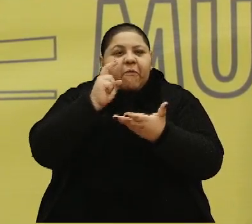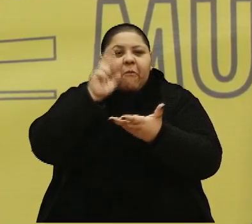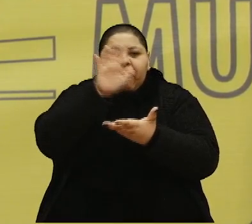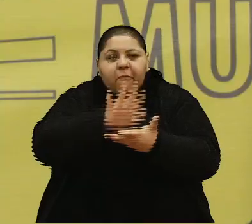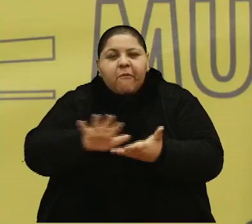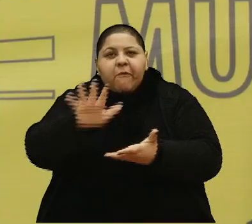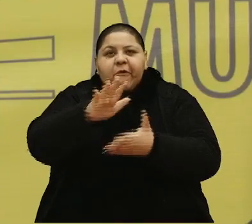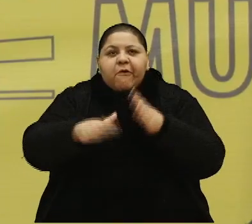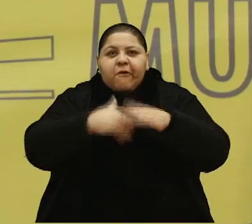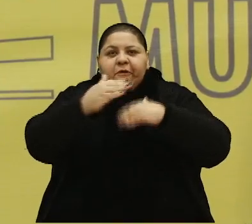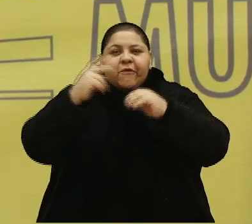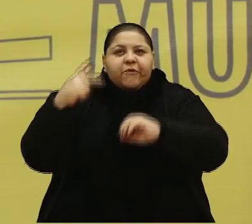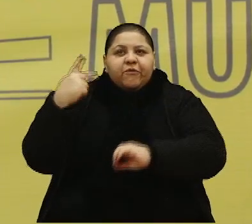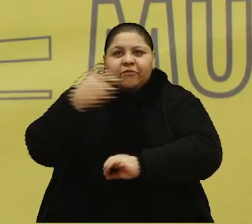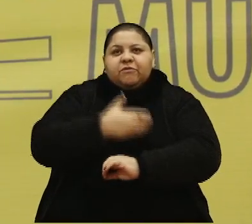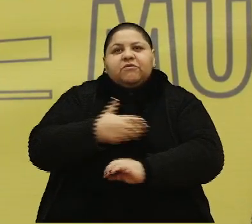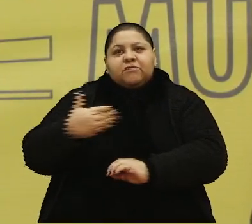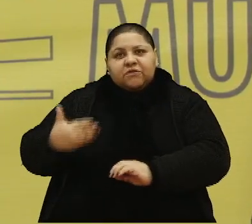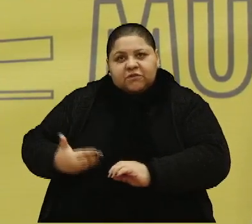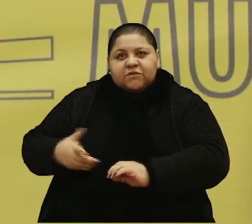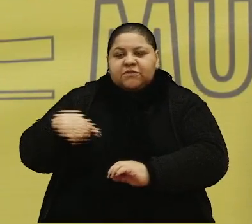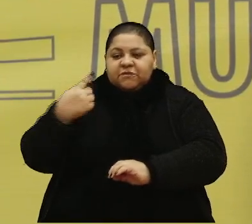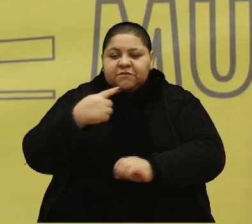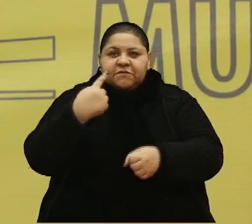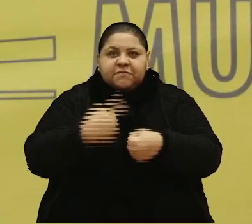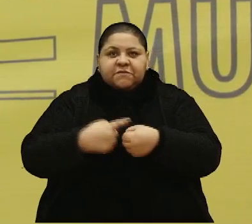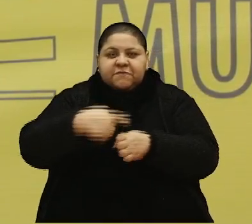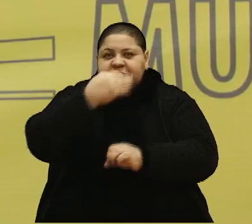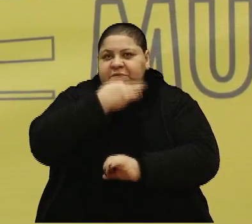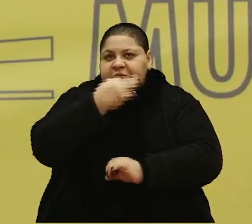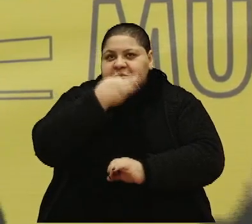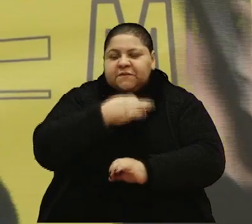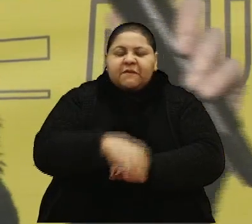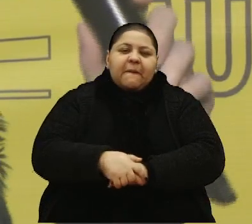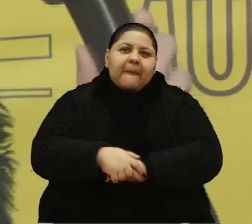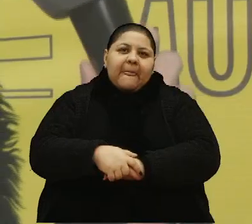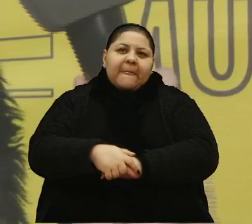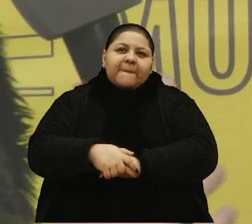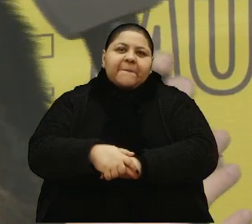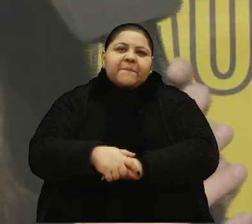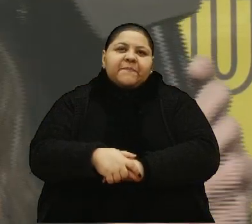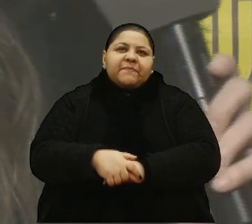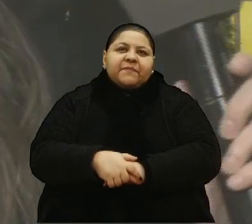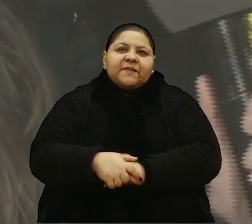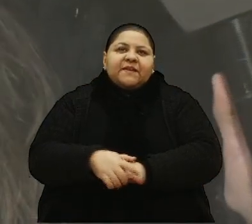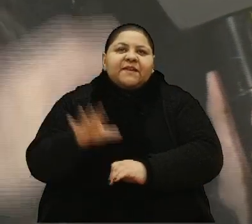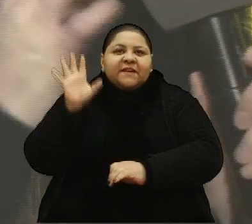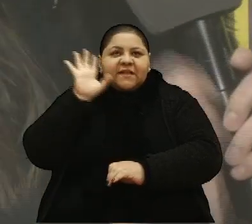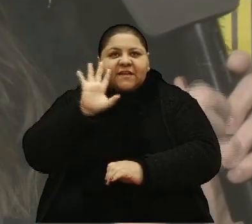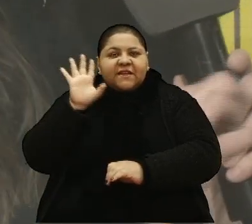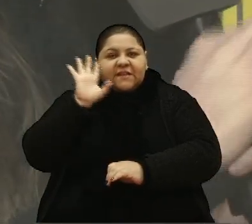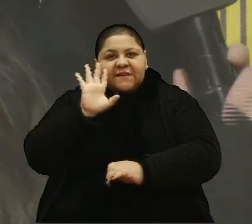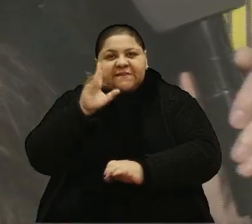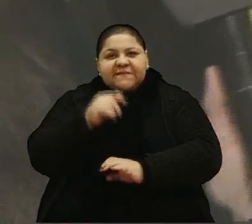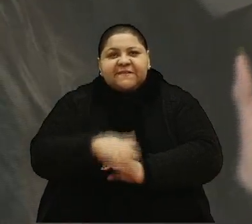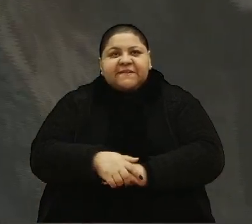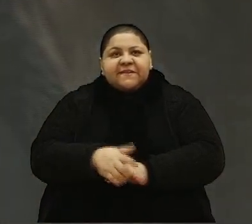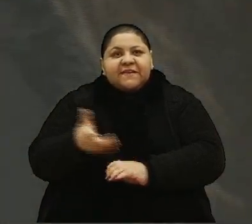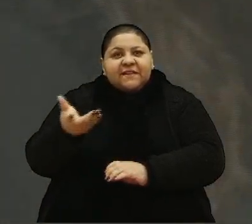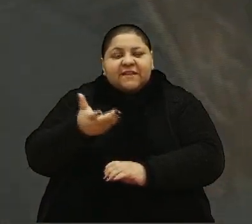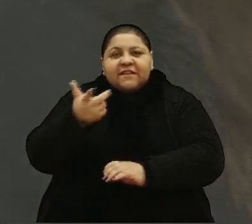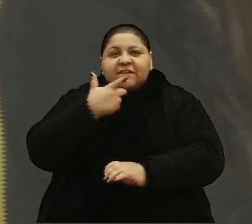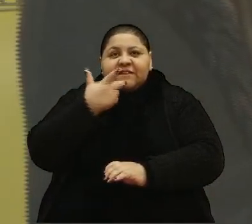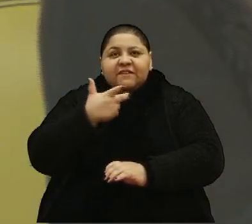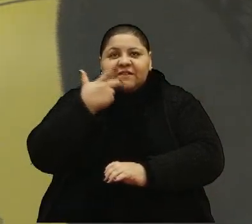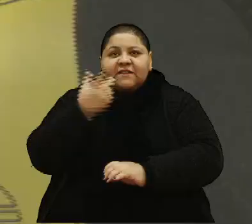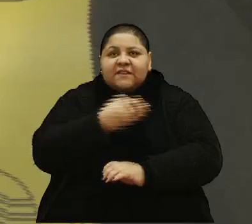e construir políticas públicas para o nosso município de Caxias do Sul. Ai, Bizi, que bacana. Quero destacar